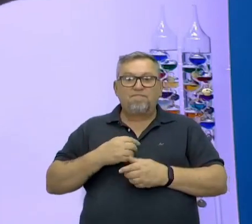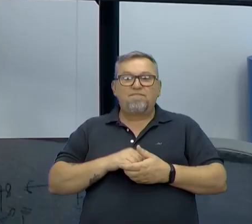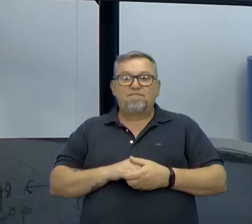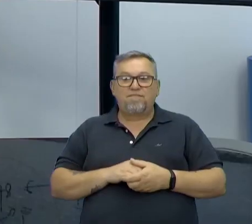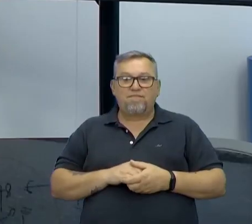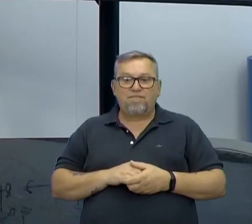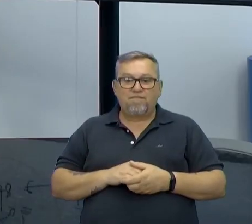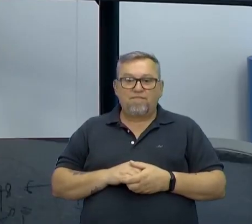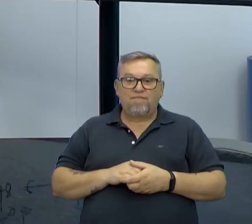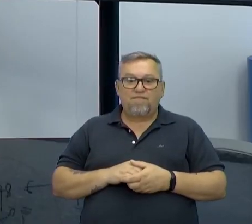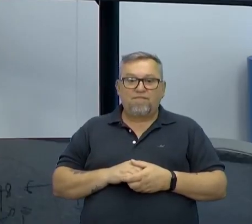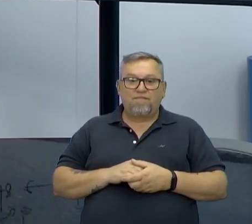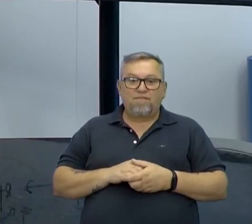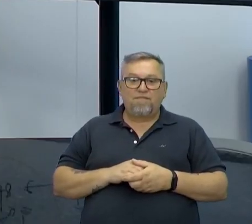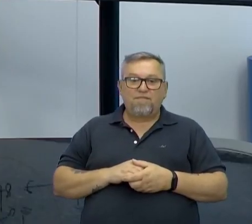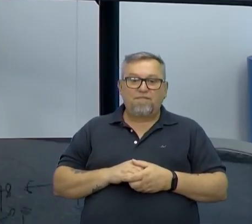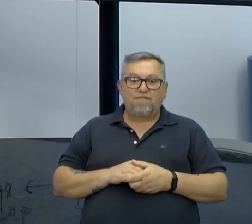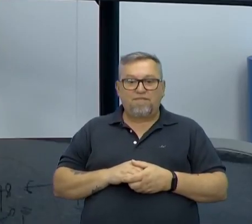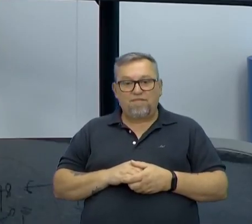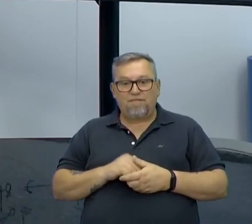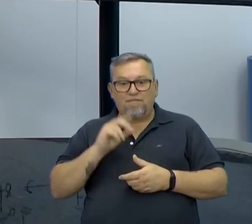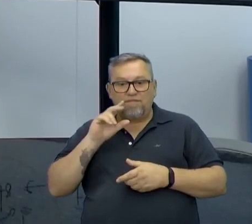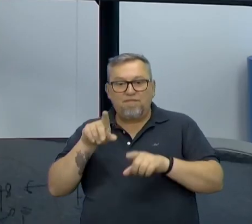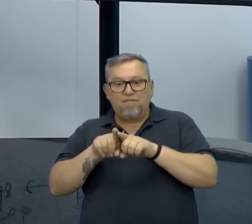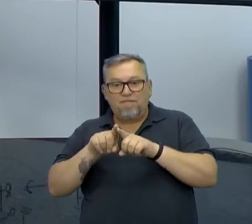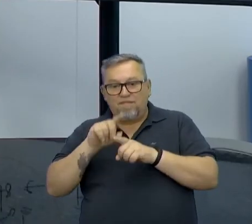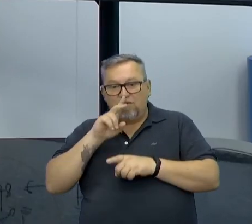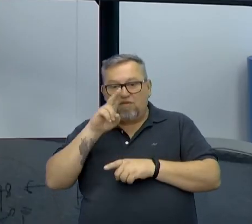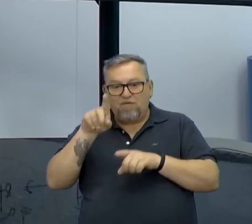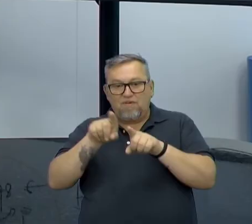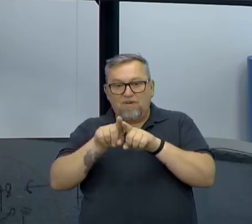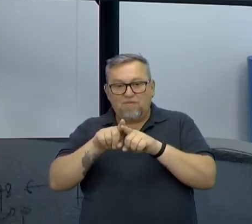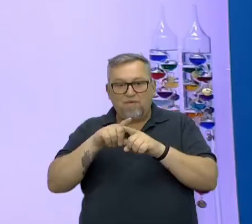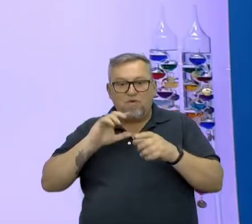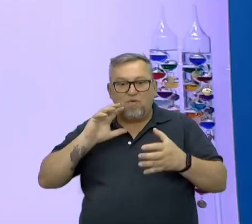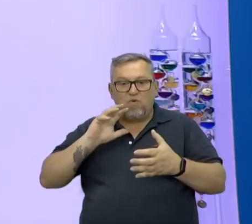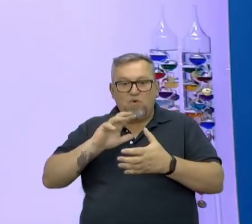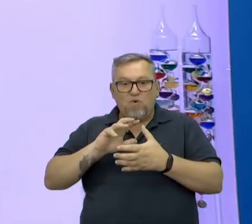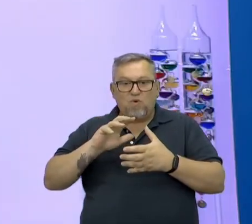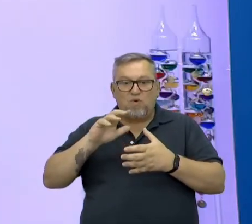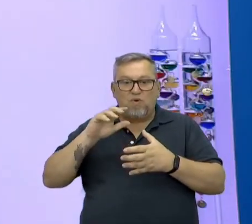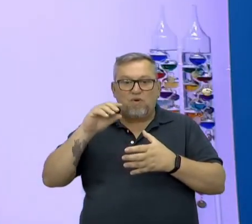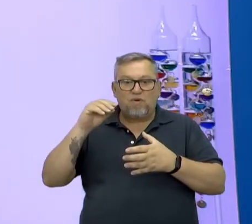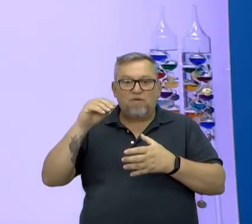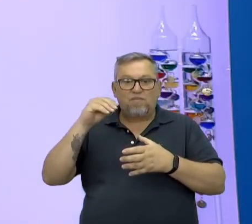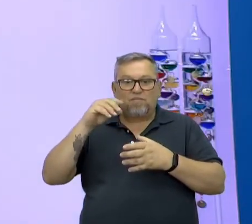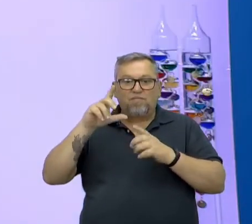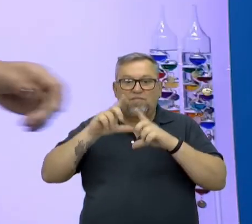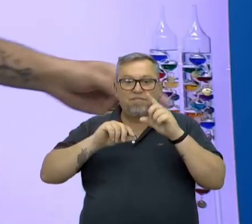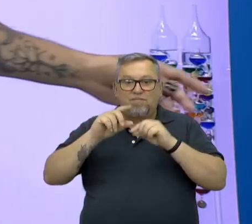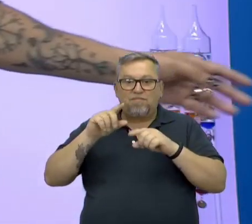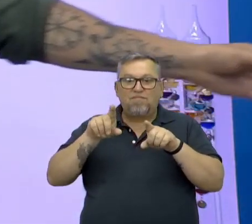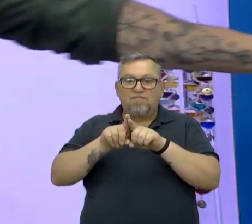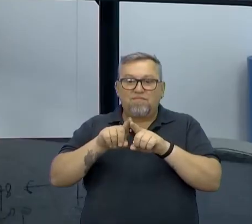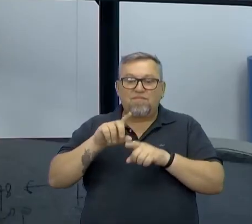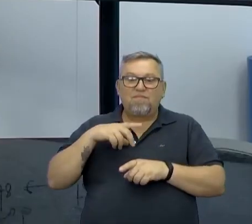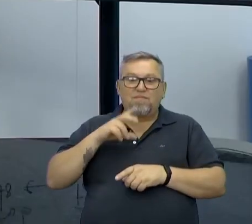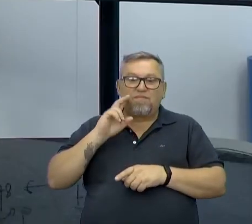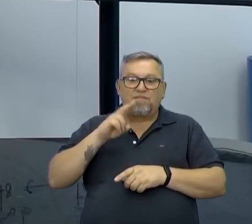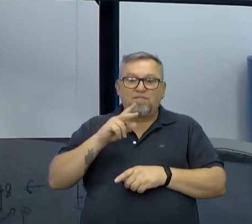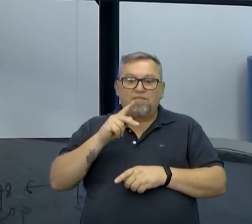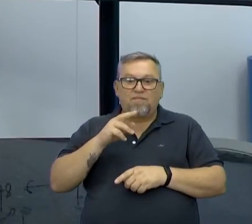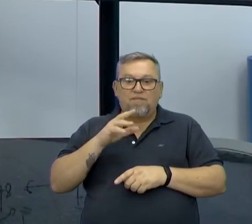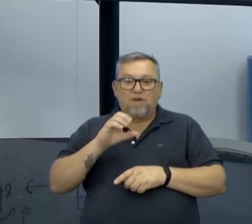equilíbrio hidrostático aí, ó, praticamente, né? A força gravitacional pressionando, jogando a massa por cima da estrela e a pressão